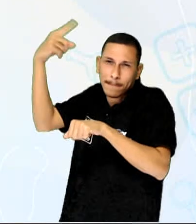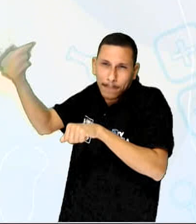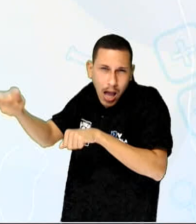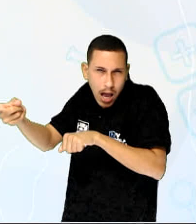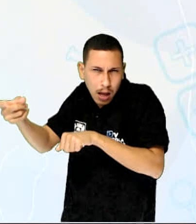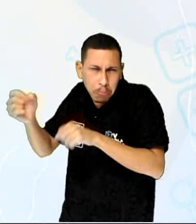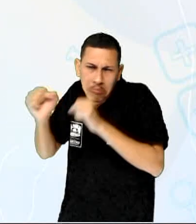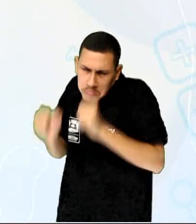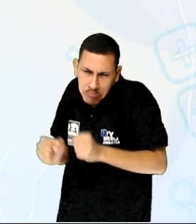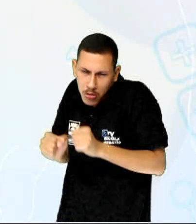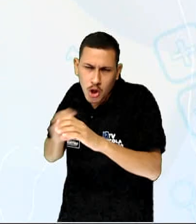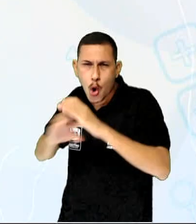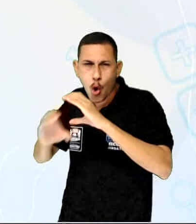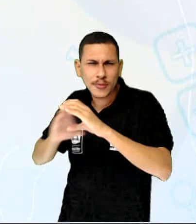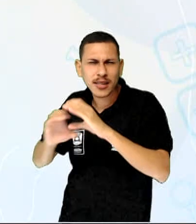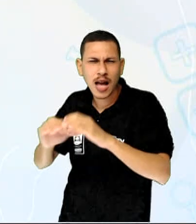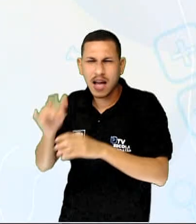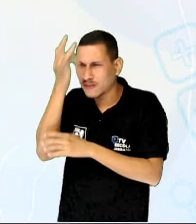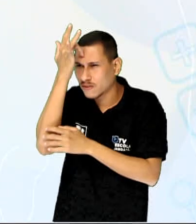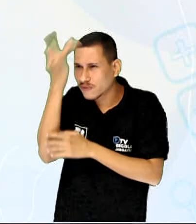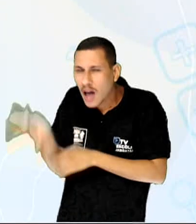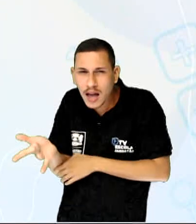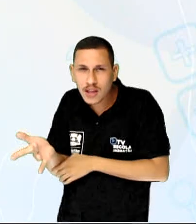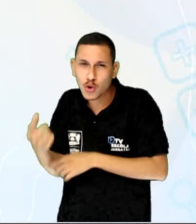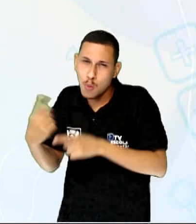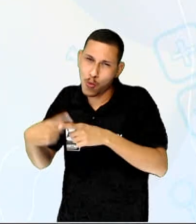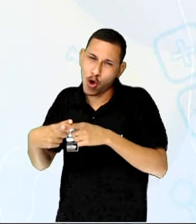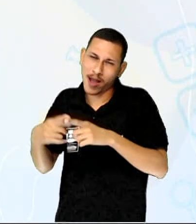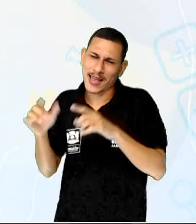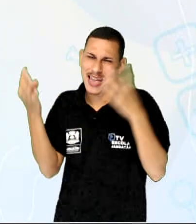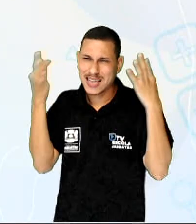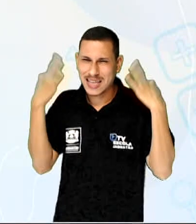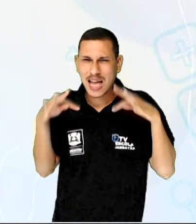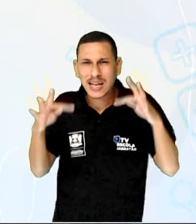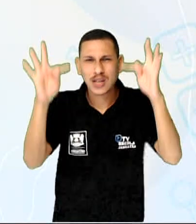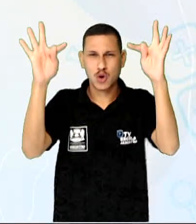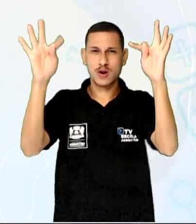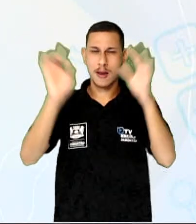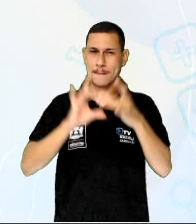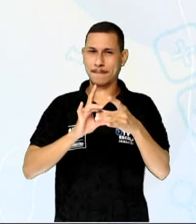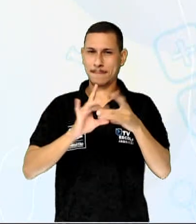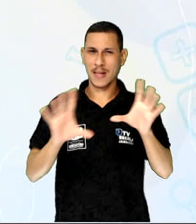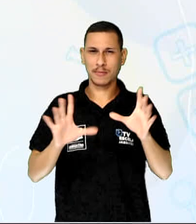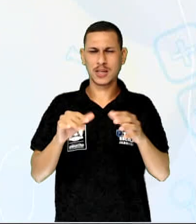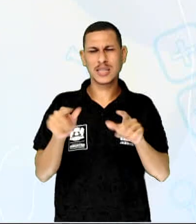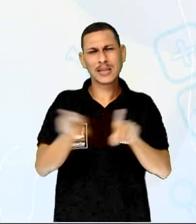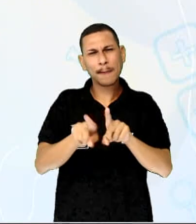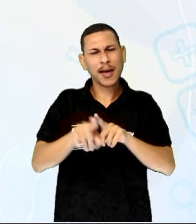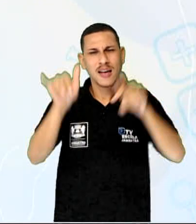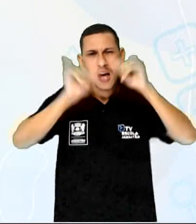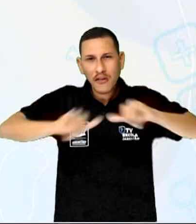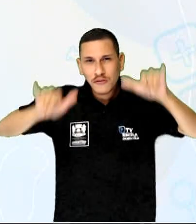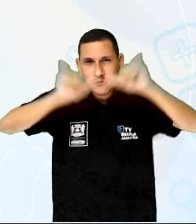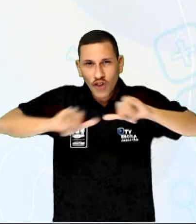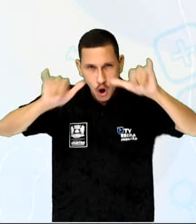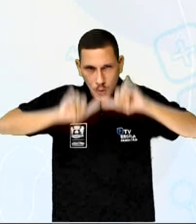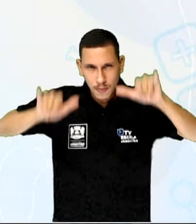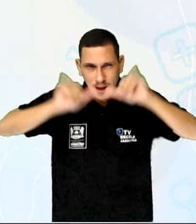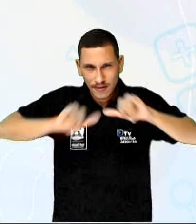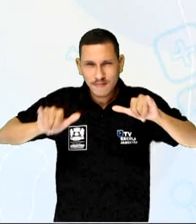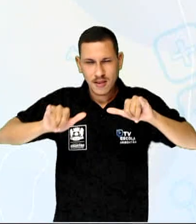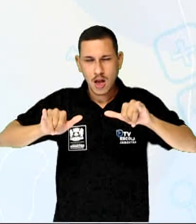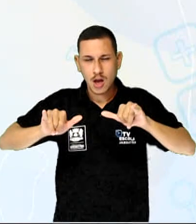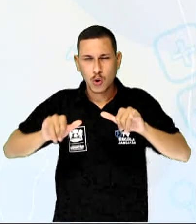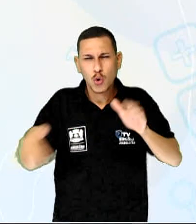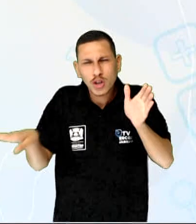barreiras, sendo esse um ganho obtido graças à tecnologia. Além de que a informação se tornou algo